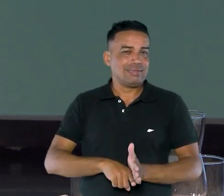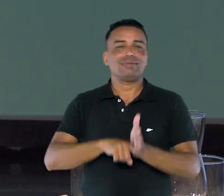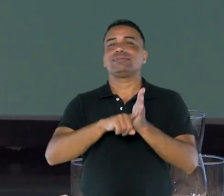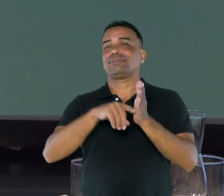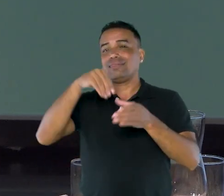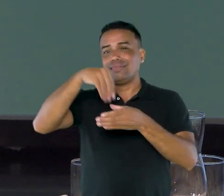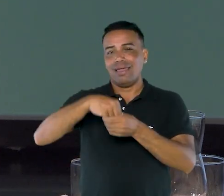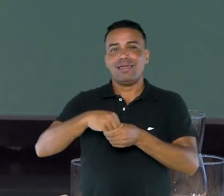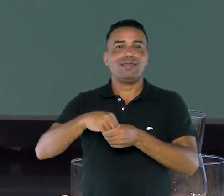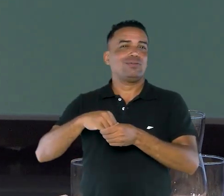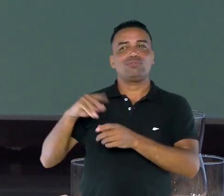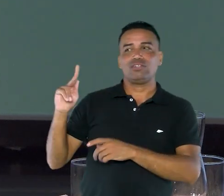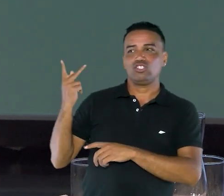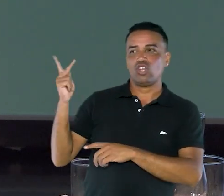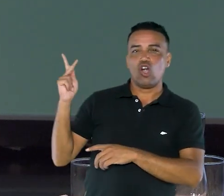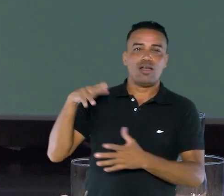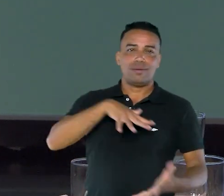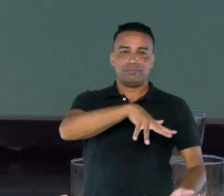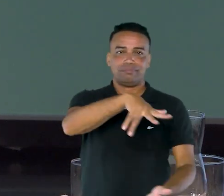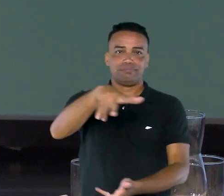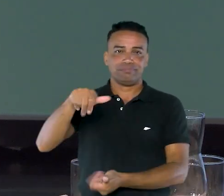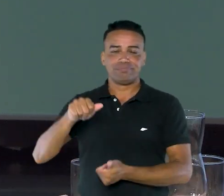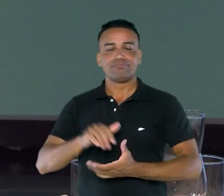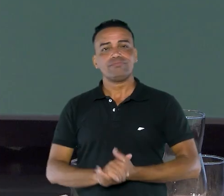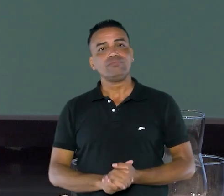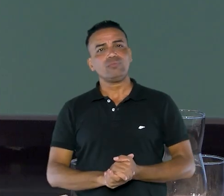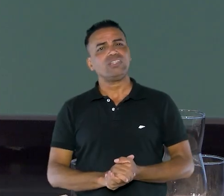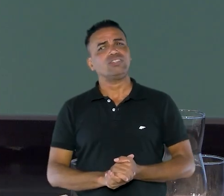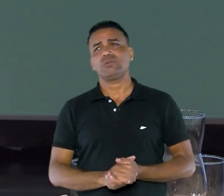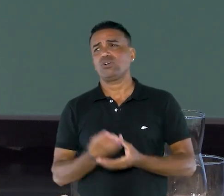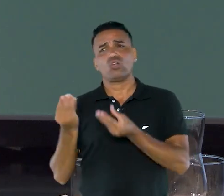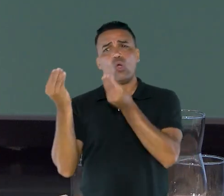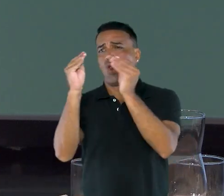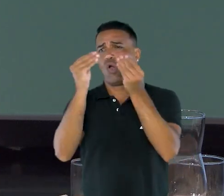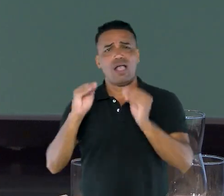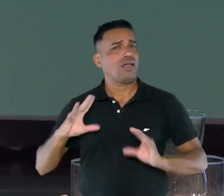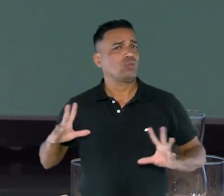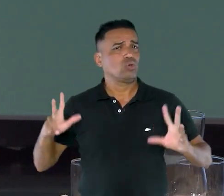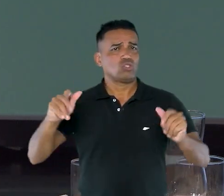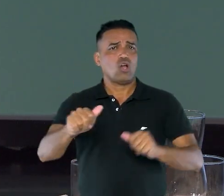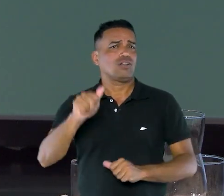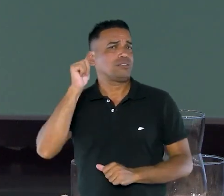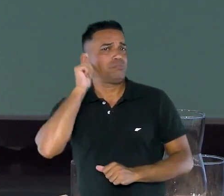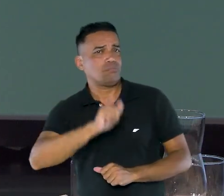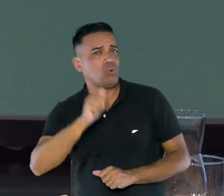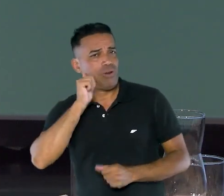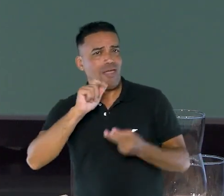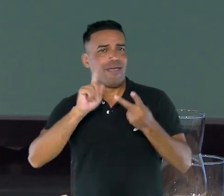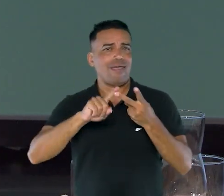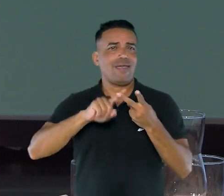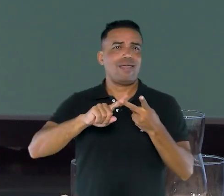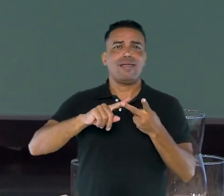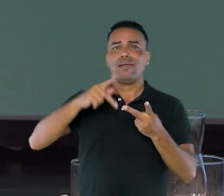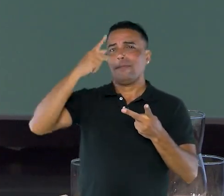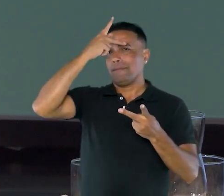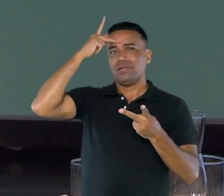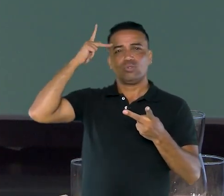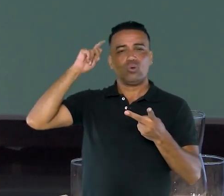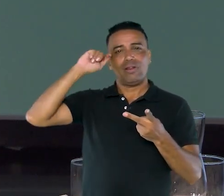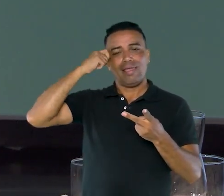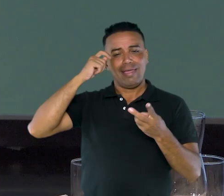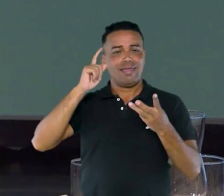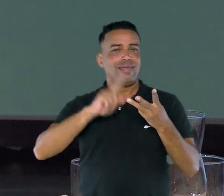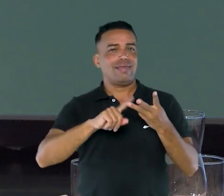das histórias, né? Aí você pode pôr todos nós, né? Mulher,